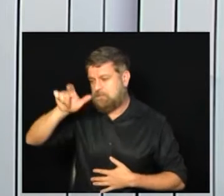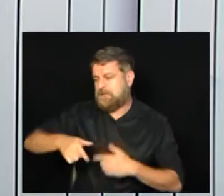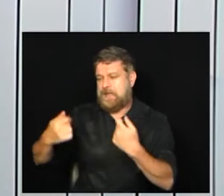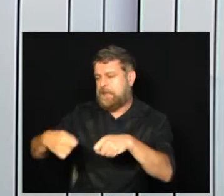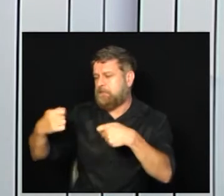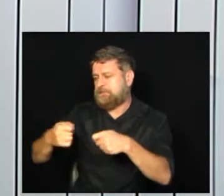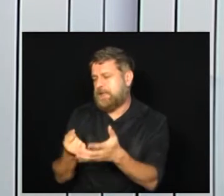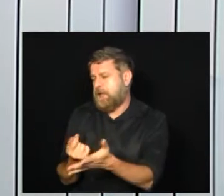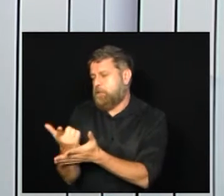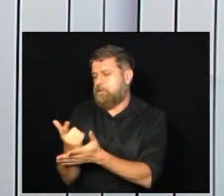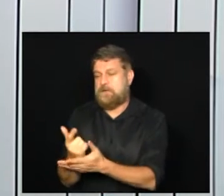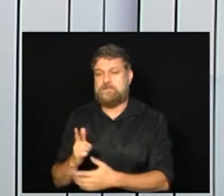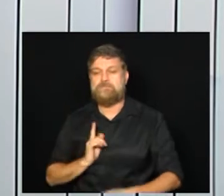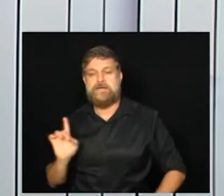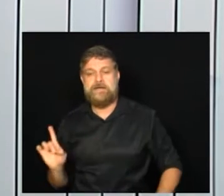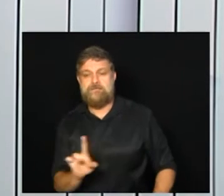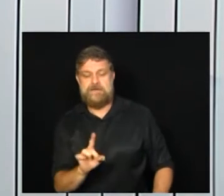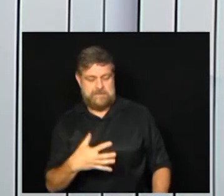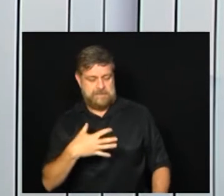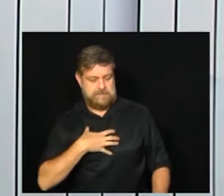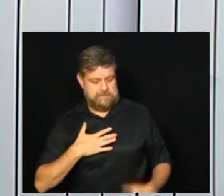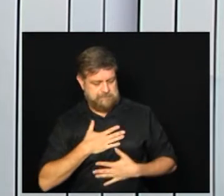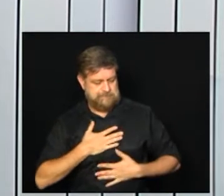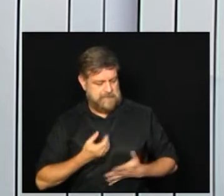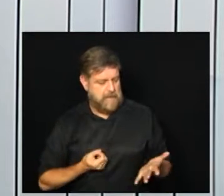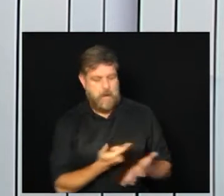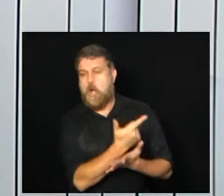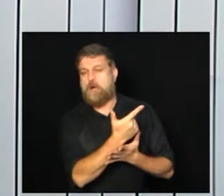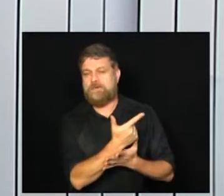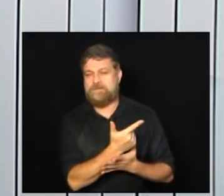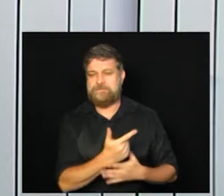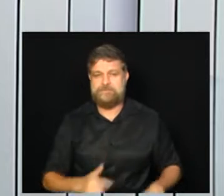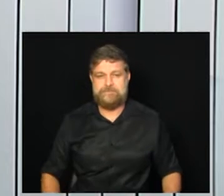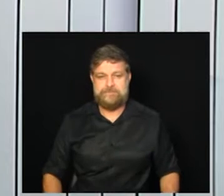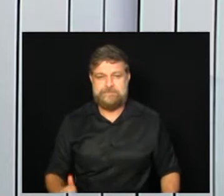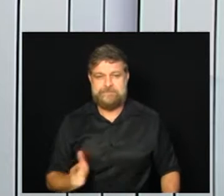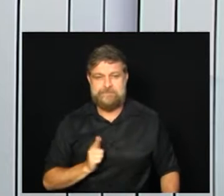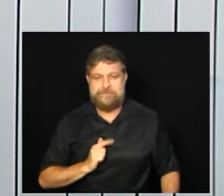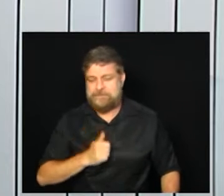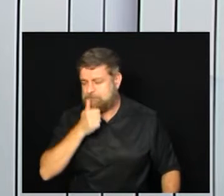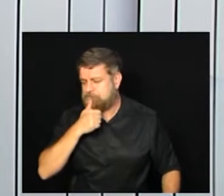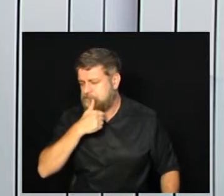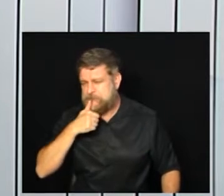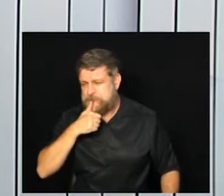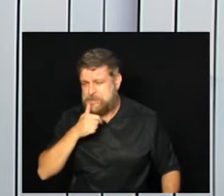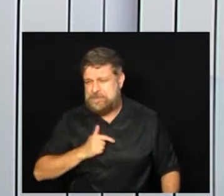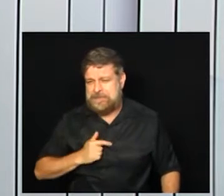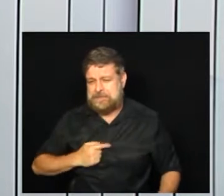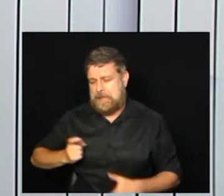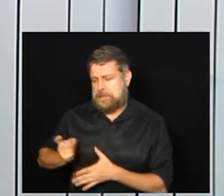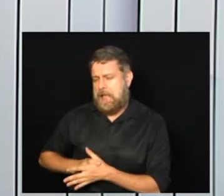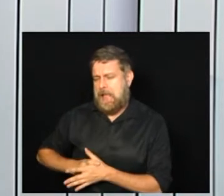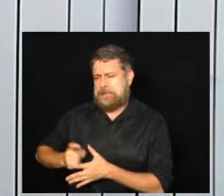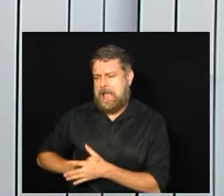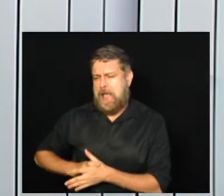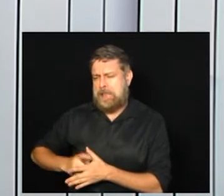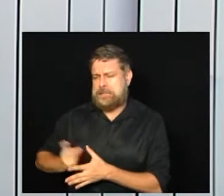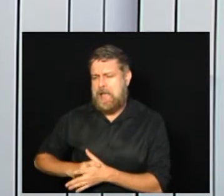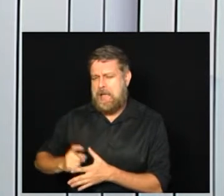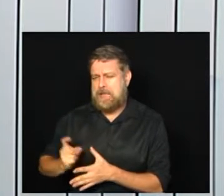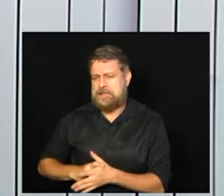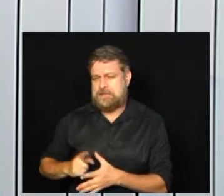precisando tanto, mas vai me fazer bem, então eu vou lá e faço essa compra. E aquele sacrifício para não entrar no negativo e ficar